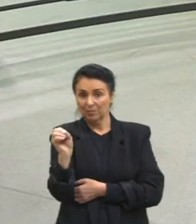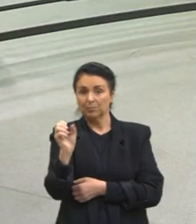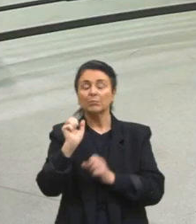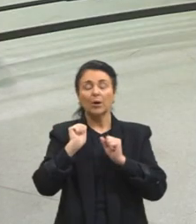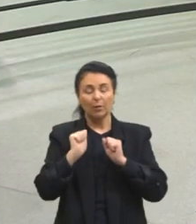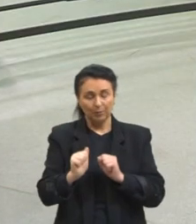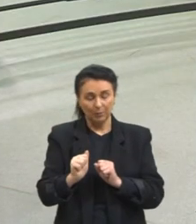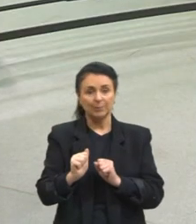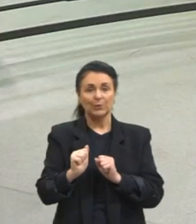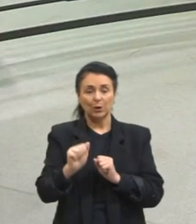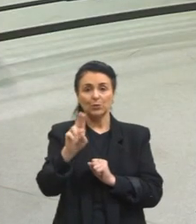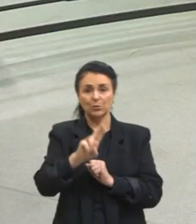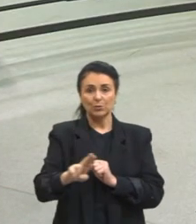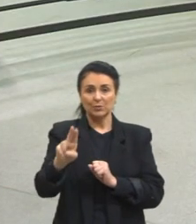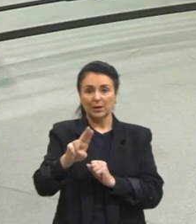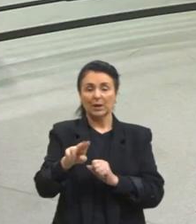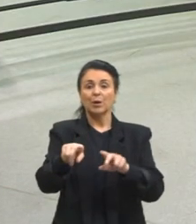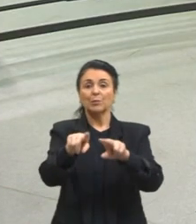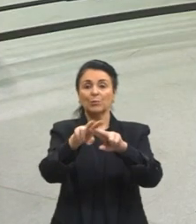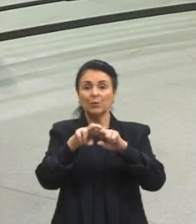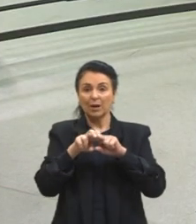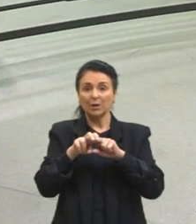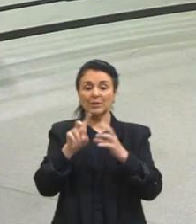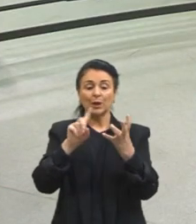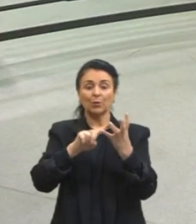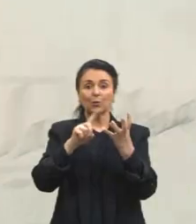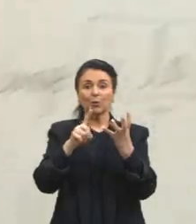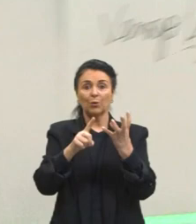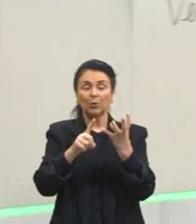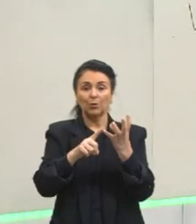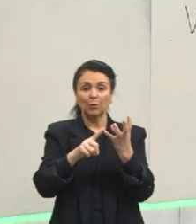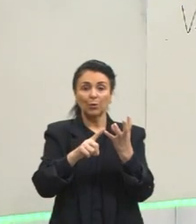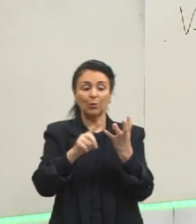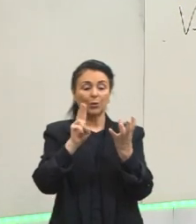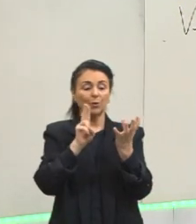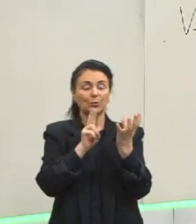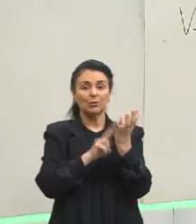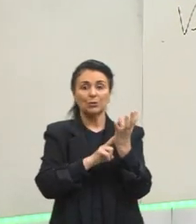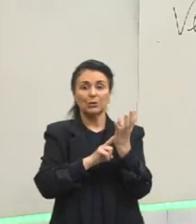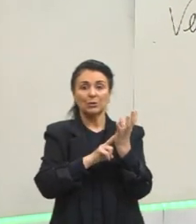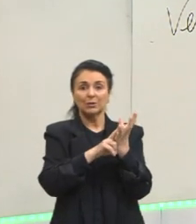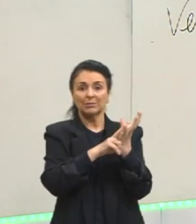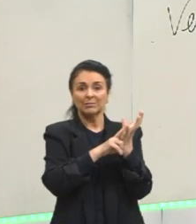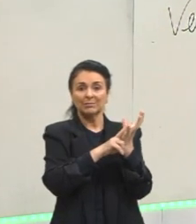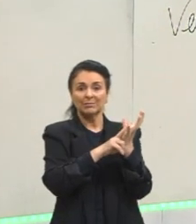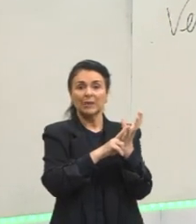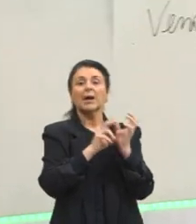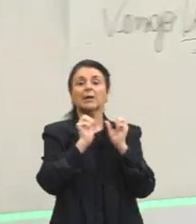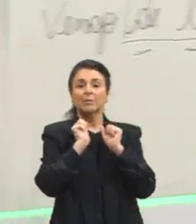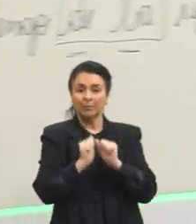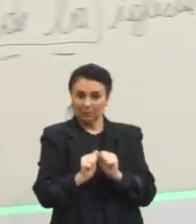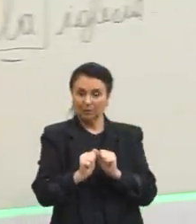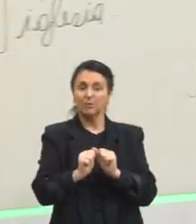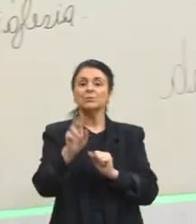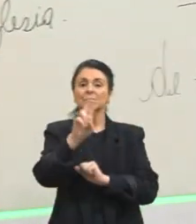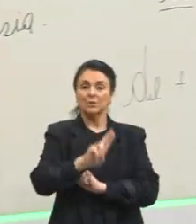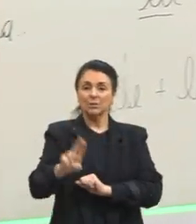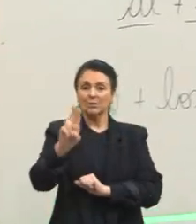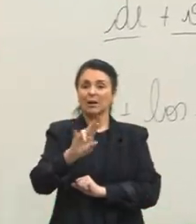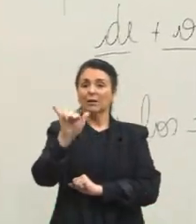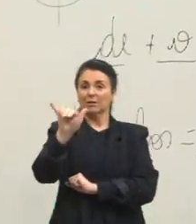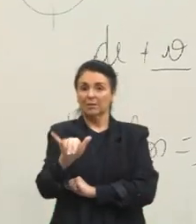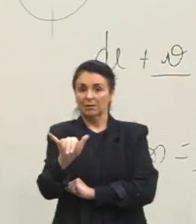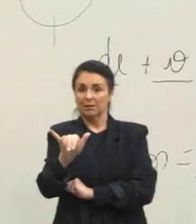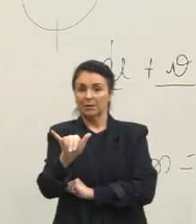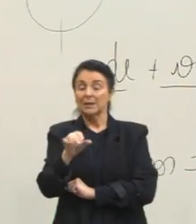utilizar tranquilamente porque aqui formam ditongo formam ditongo eu posso utilizar o Igor Nega e se